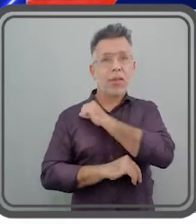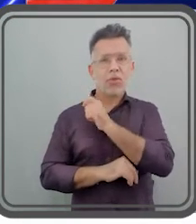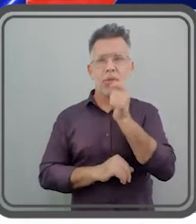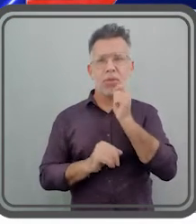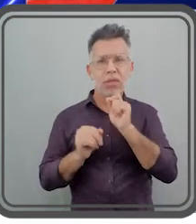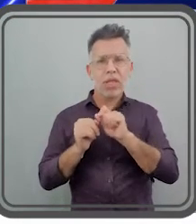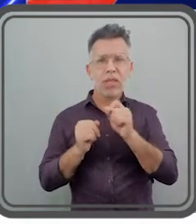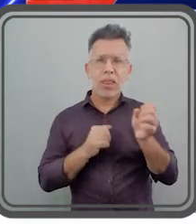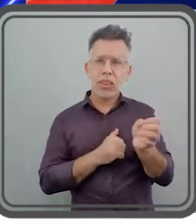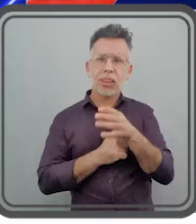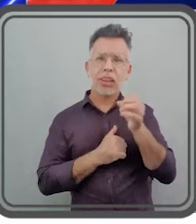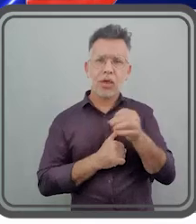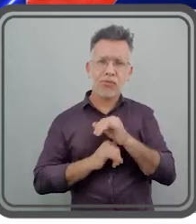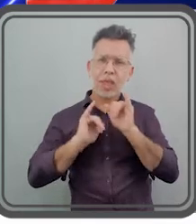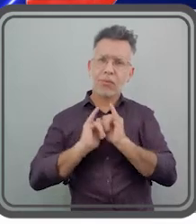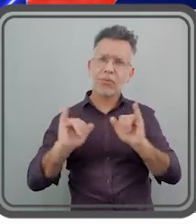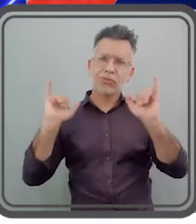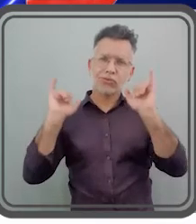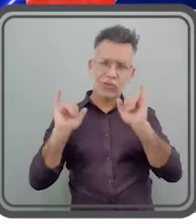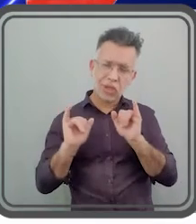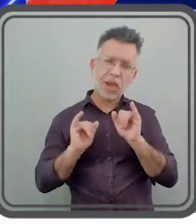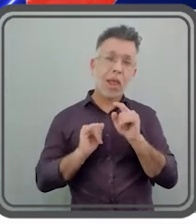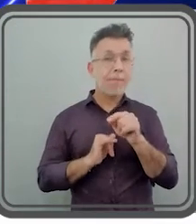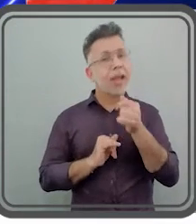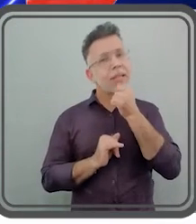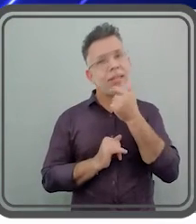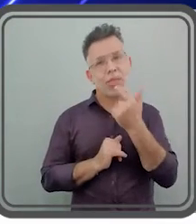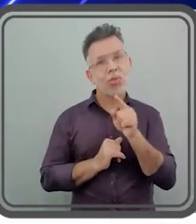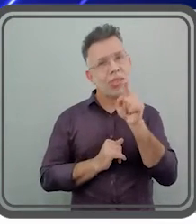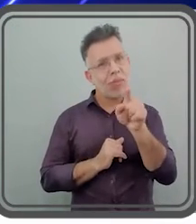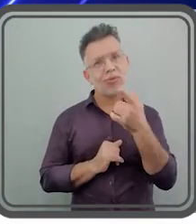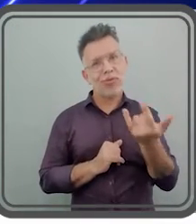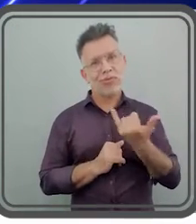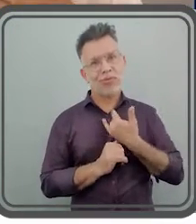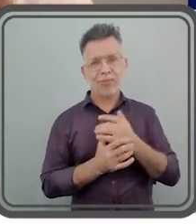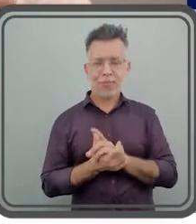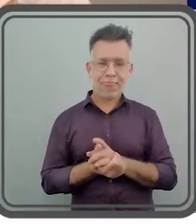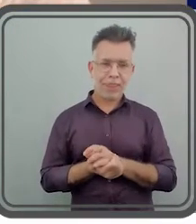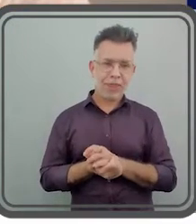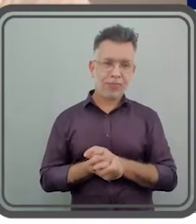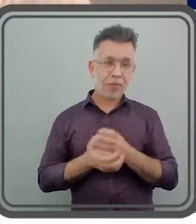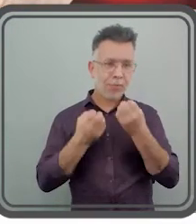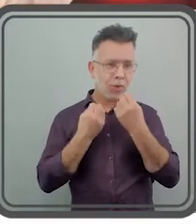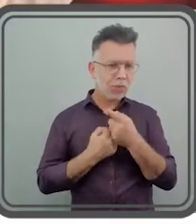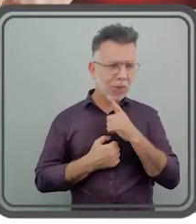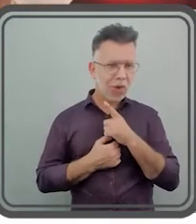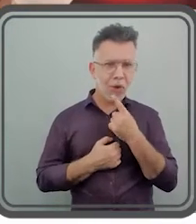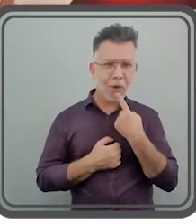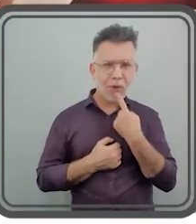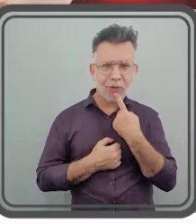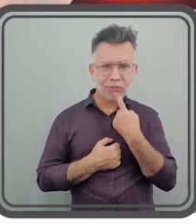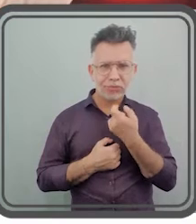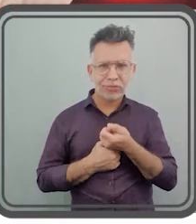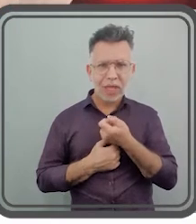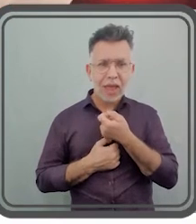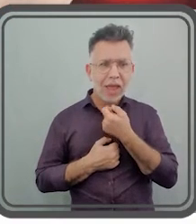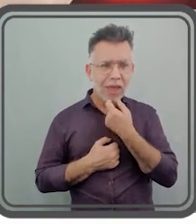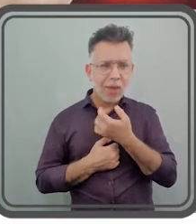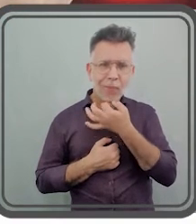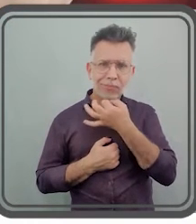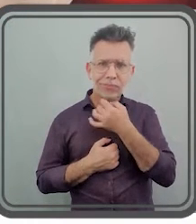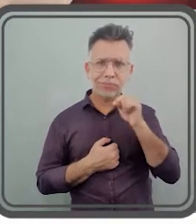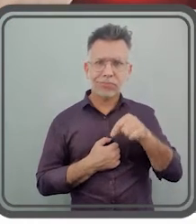breve a gente tem algumas coisas assim para divulgação aí o futebol ó surgiu aquele Trend na nossa nos